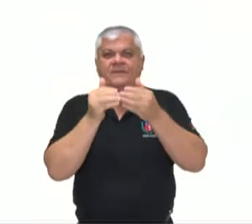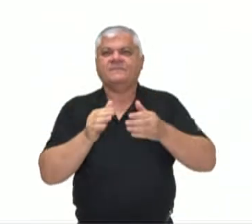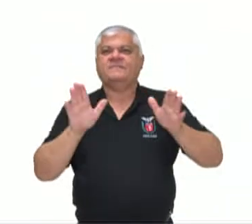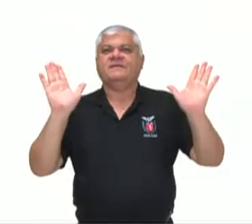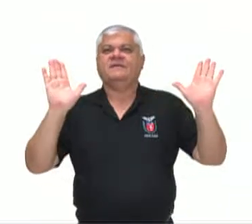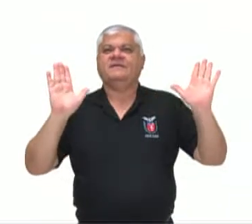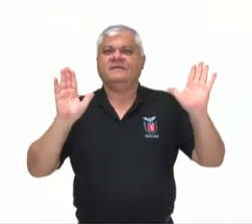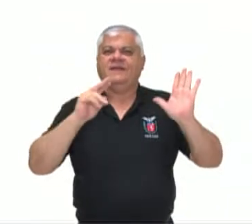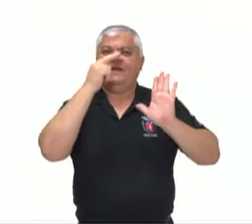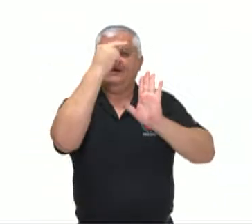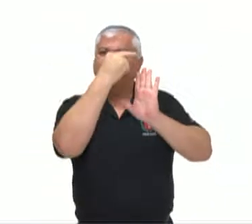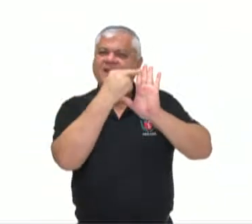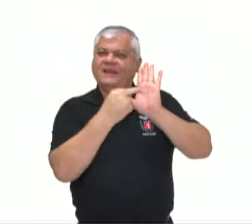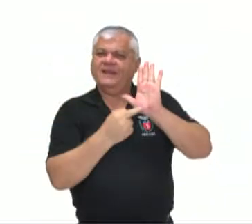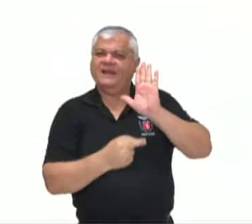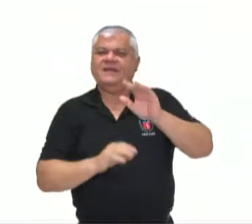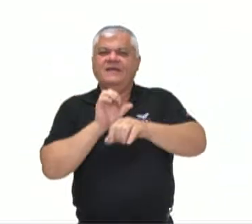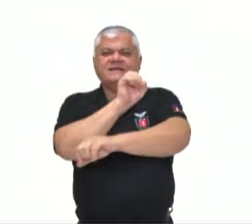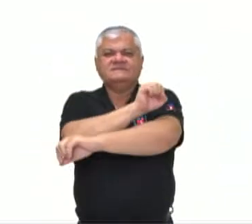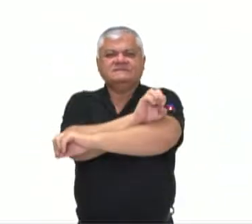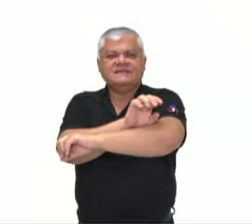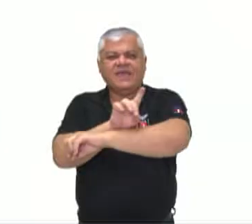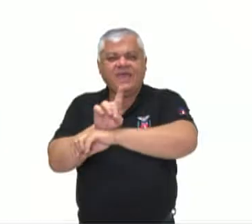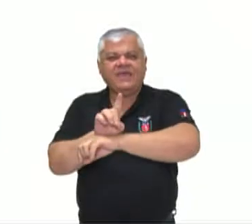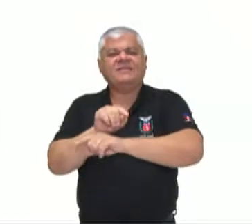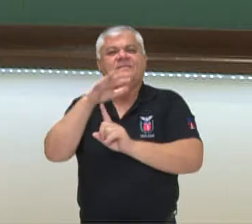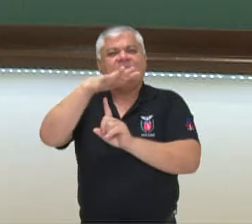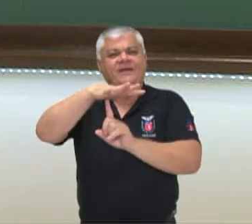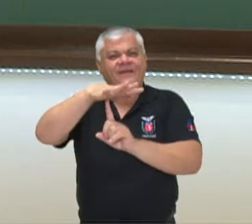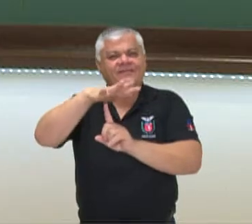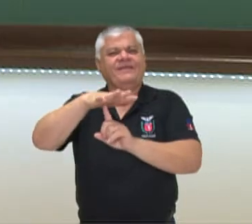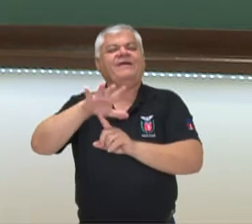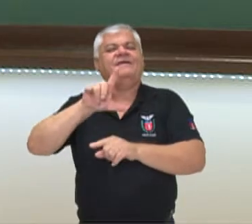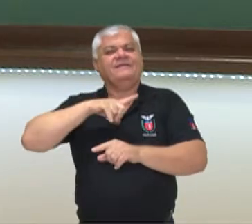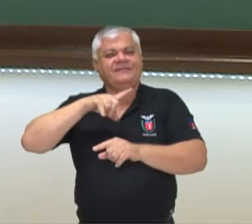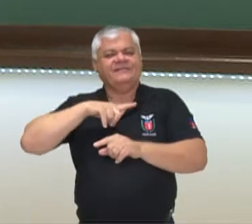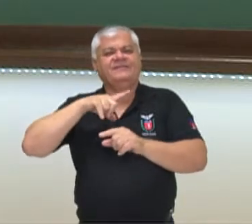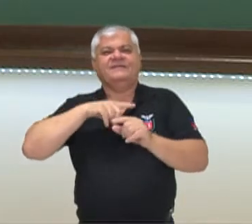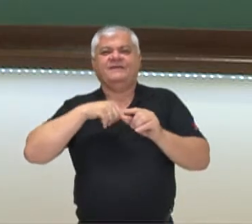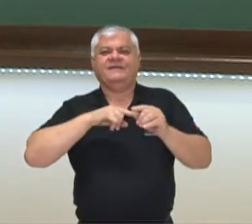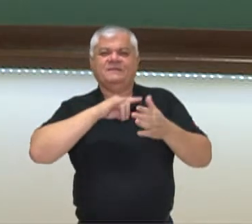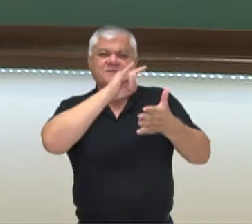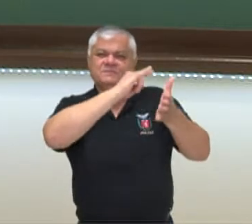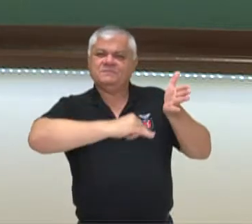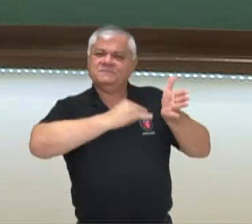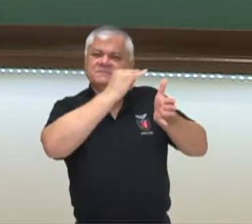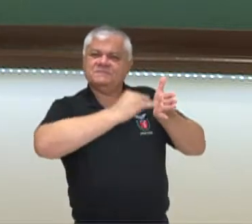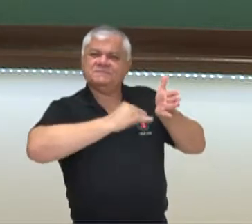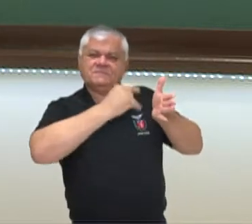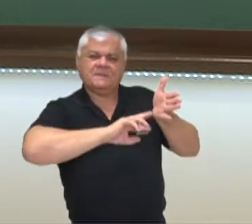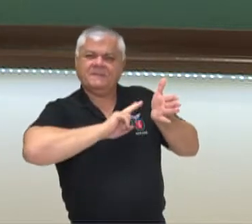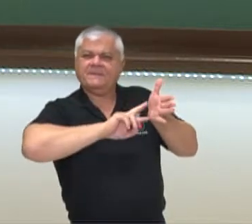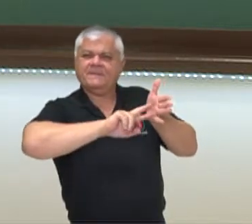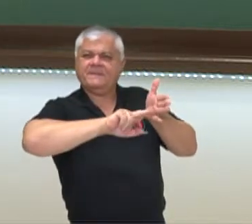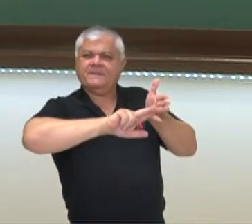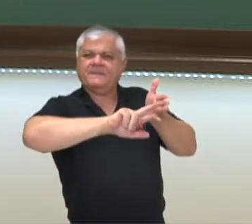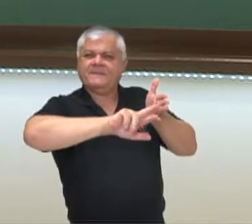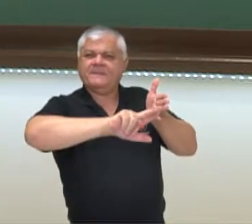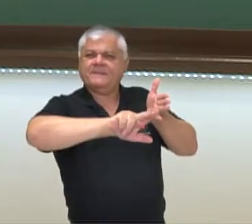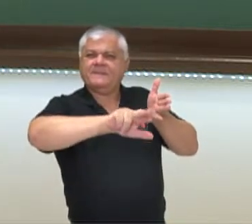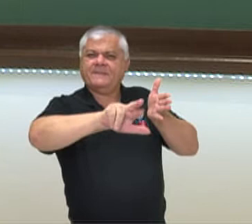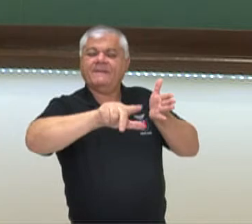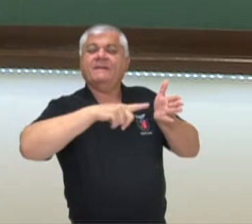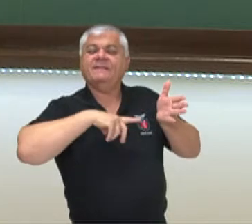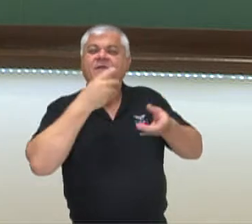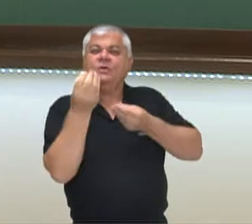à página da Secretaria de Educação do Estado do Paraná, aonde tem os documentos norteadores para a escrita do